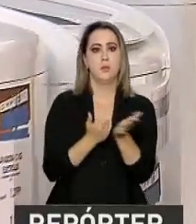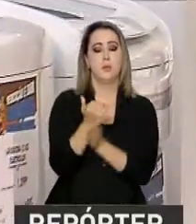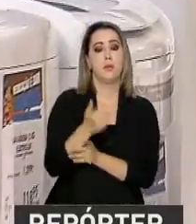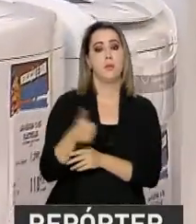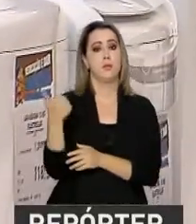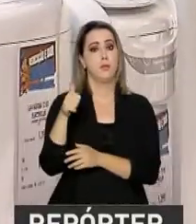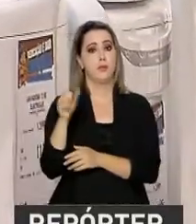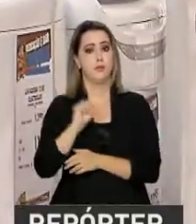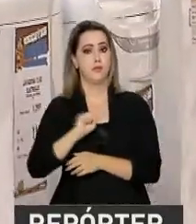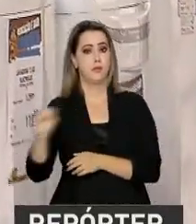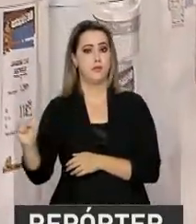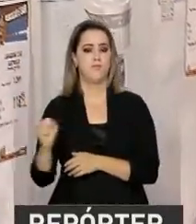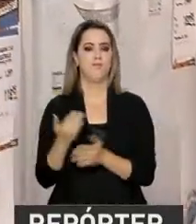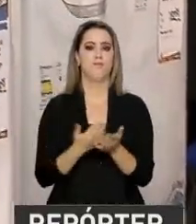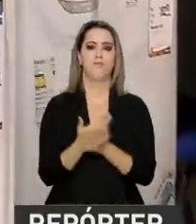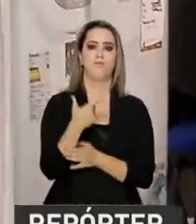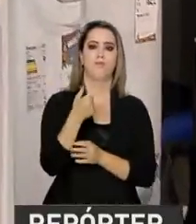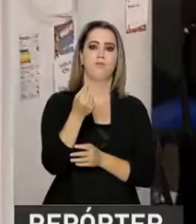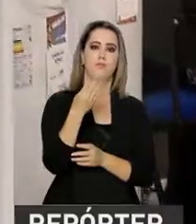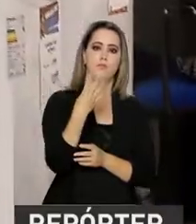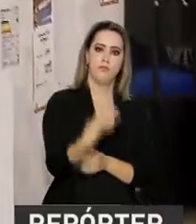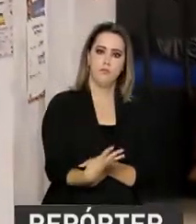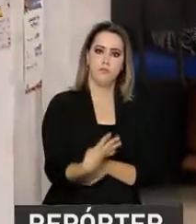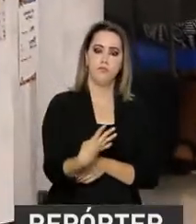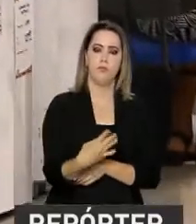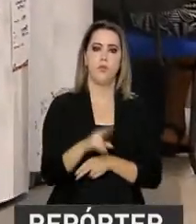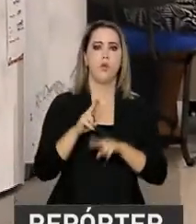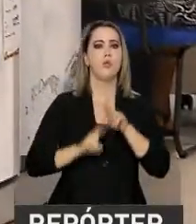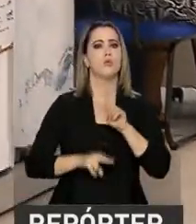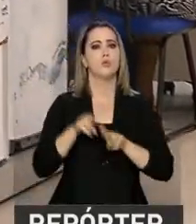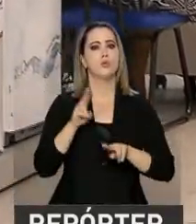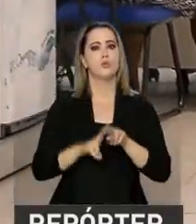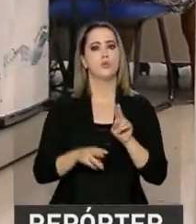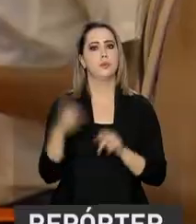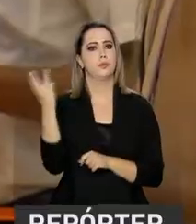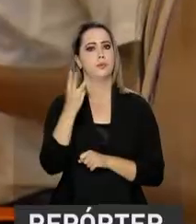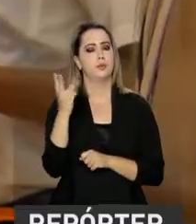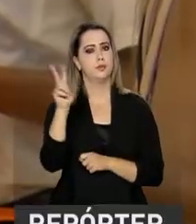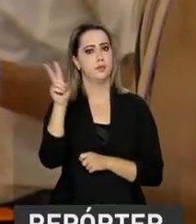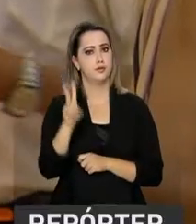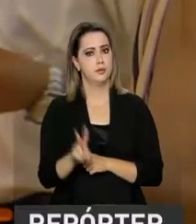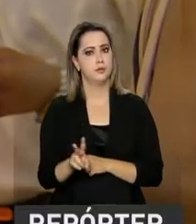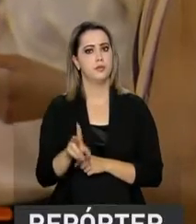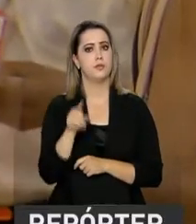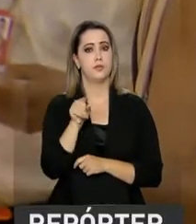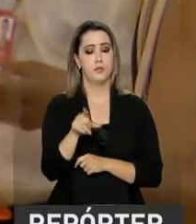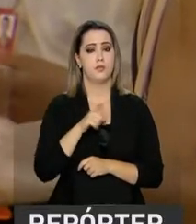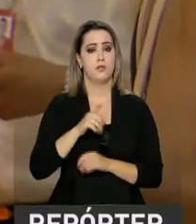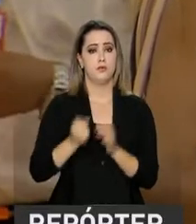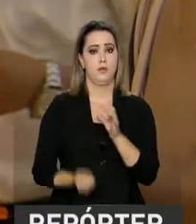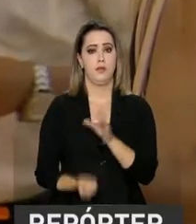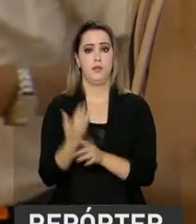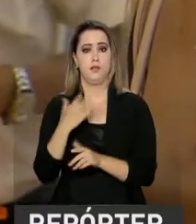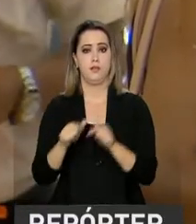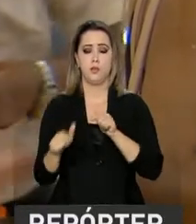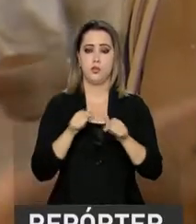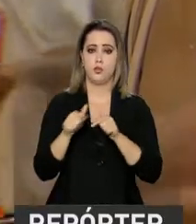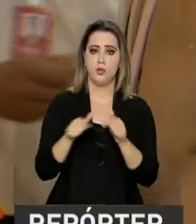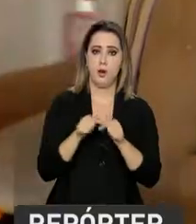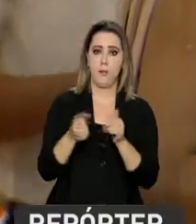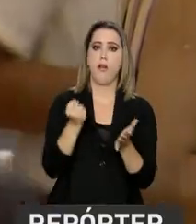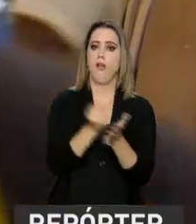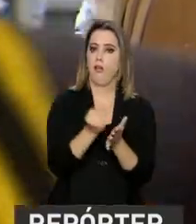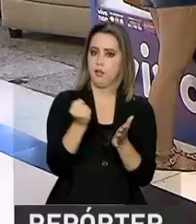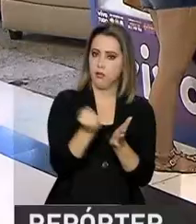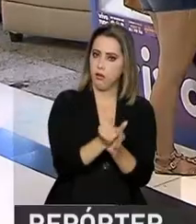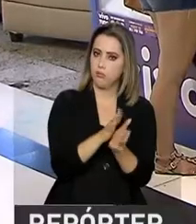primeiro semestre desde 2014 em junho pelo terceiro mês consecutivo houve criação de postos de trabalho com carteira